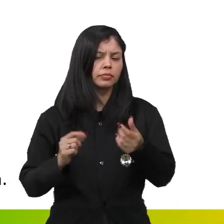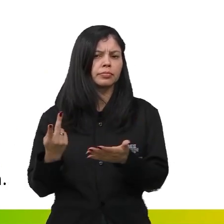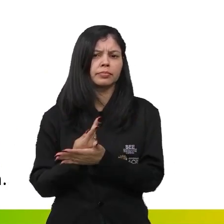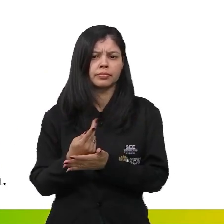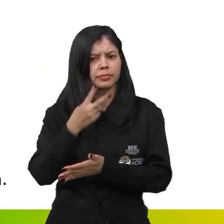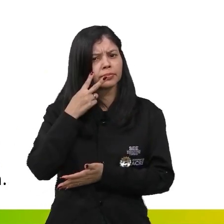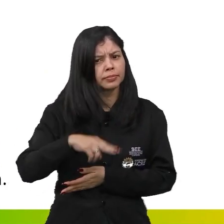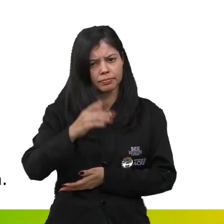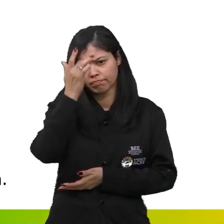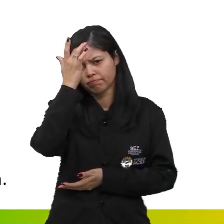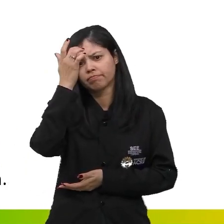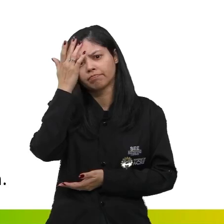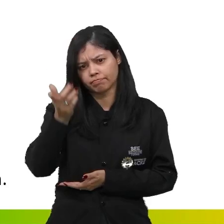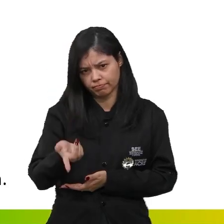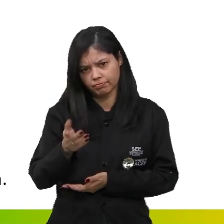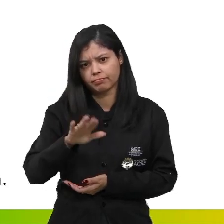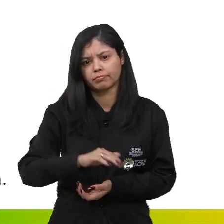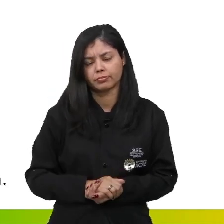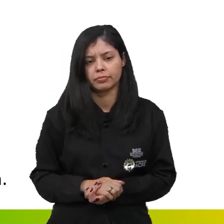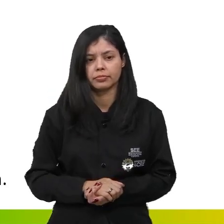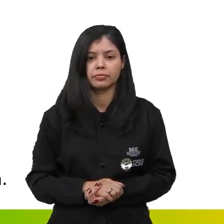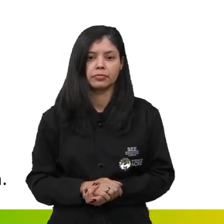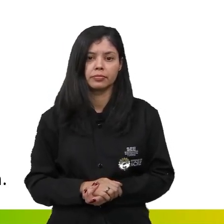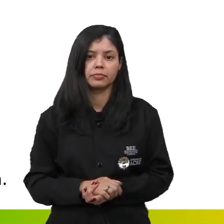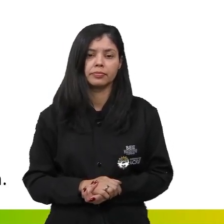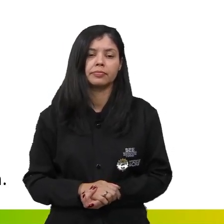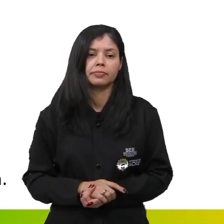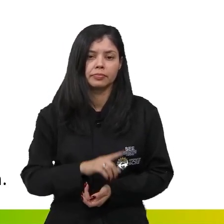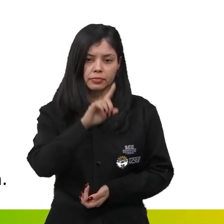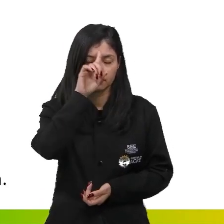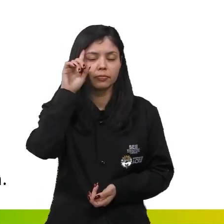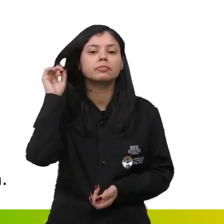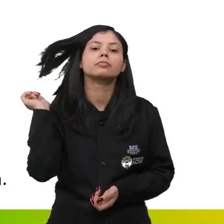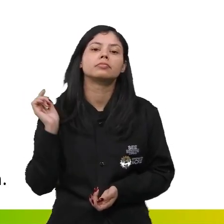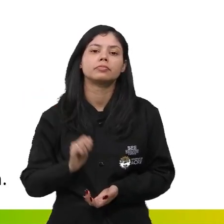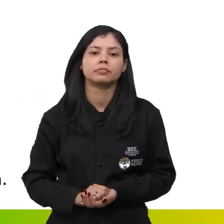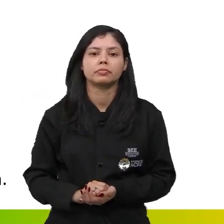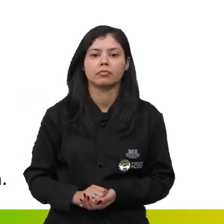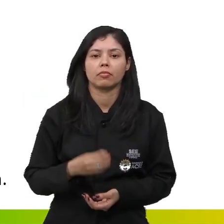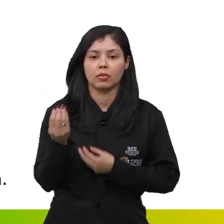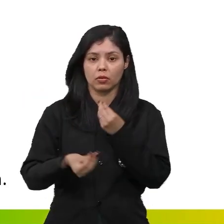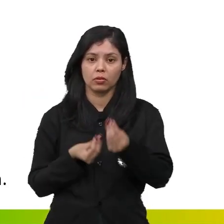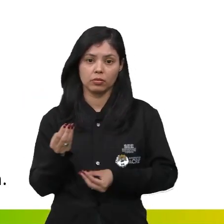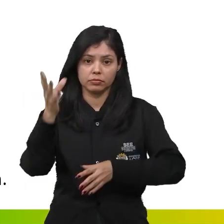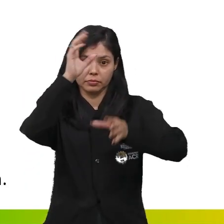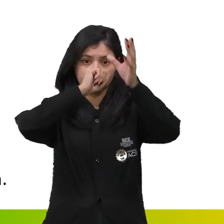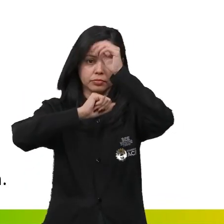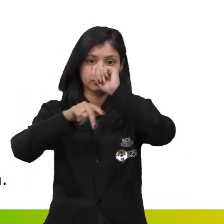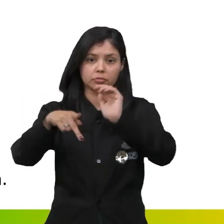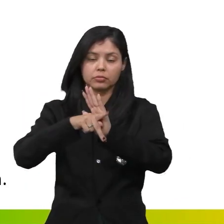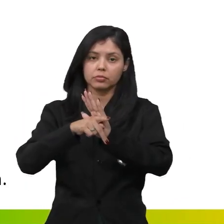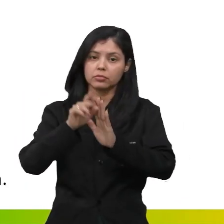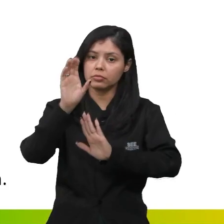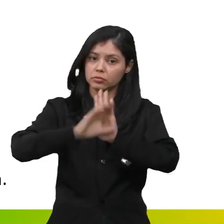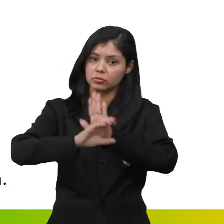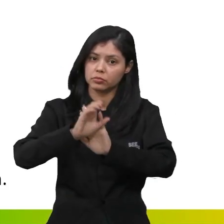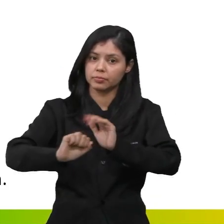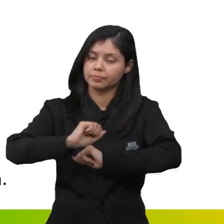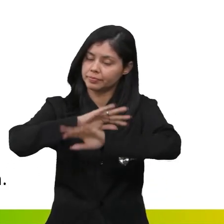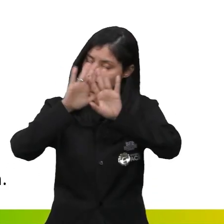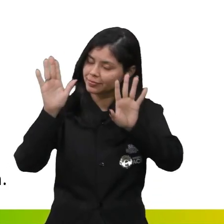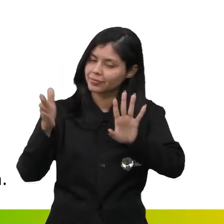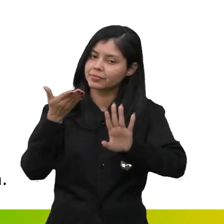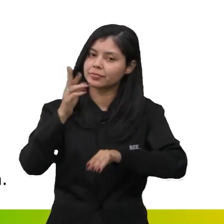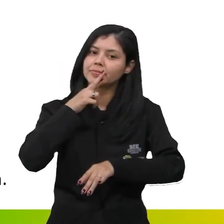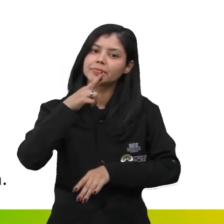que dá para eliminar facilmente, não é, pessoal? Inclusive, é uma forma, com conhecimento do conteúdo, obviamente,